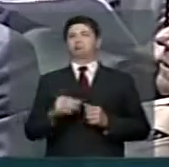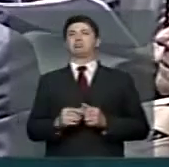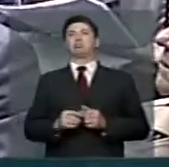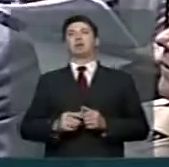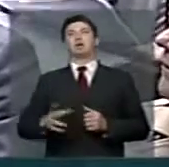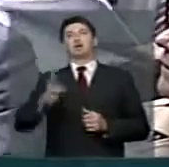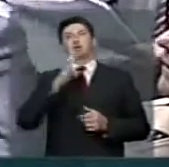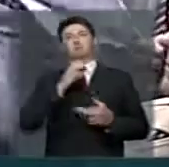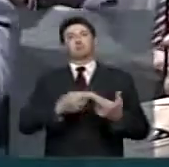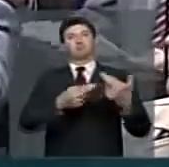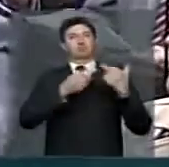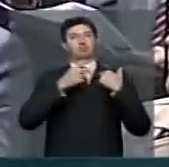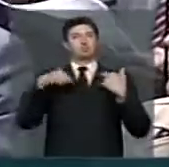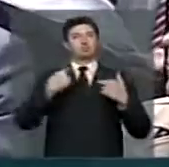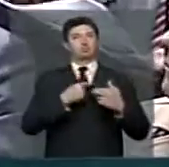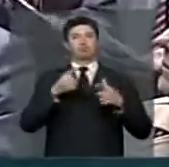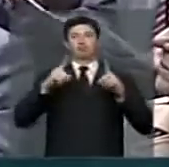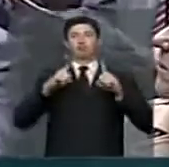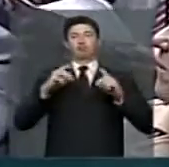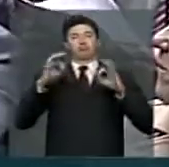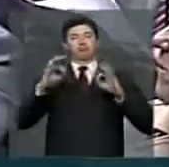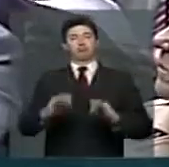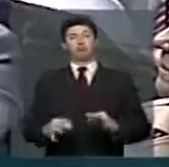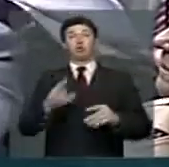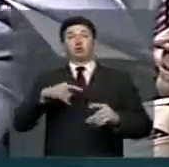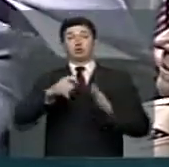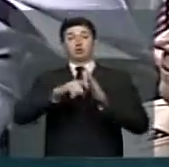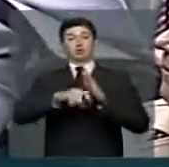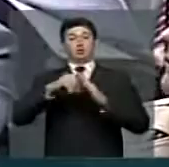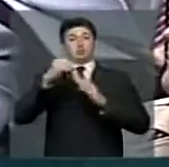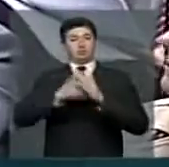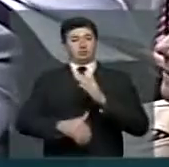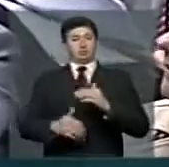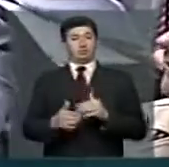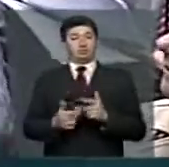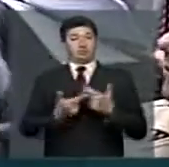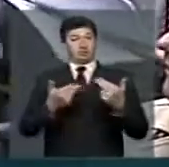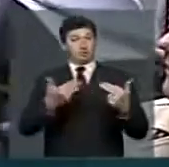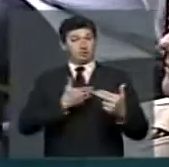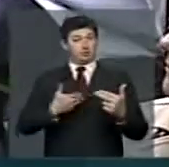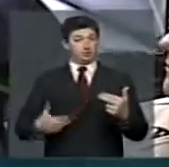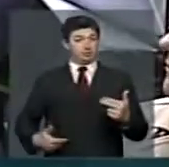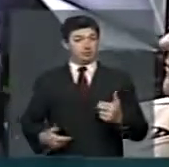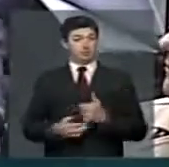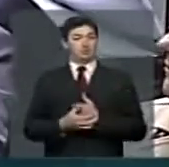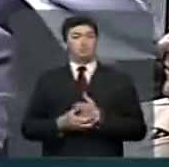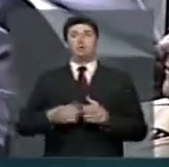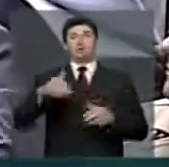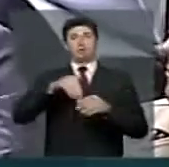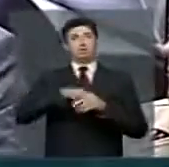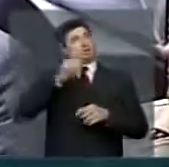dever cumprido, consciente que é preciso desonerar a coisa pública. Votamos sim, senhor presidente.